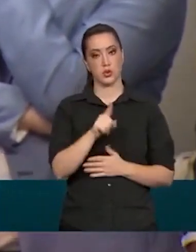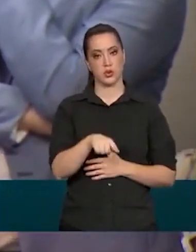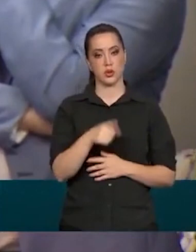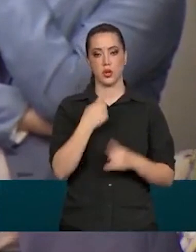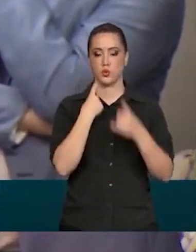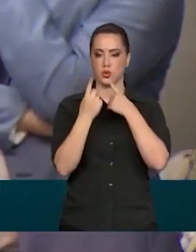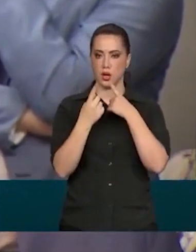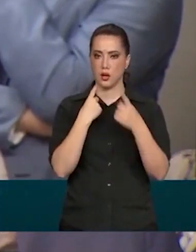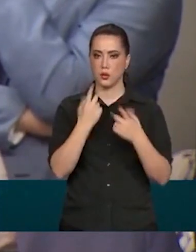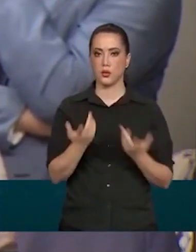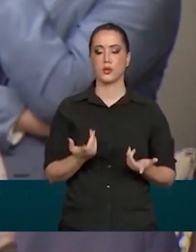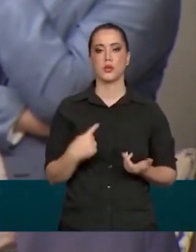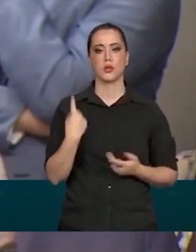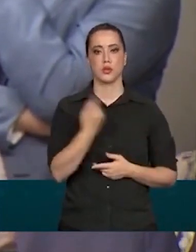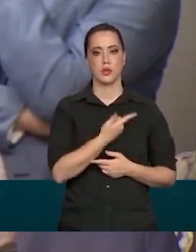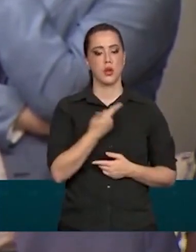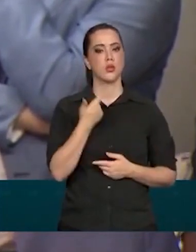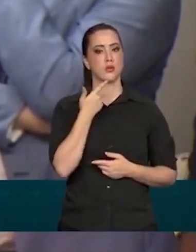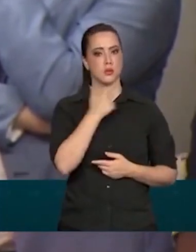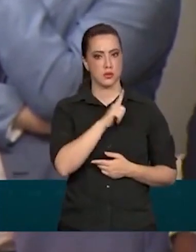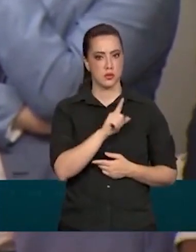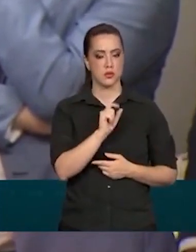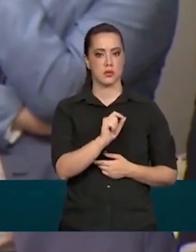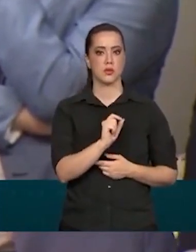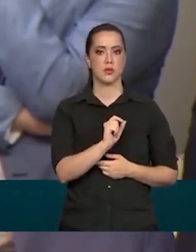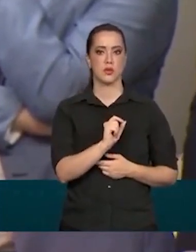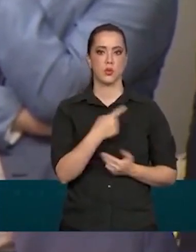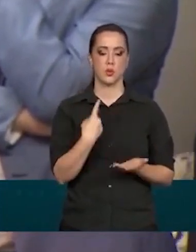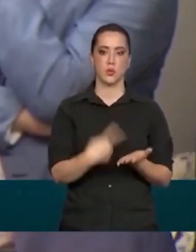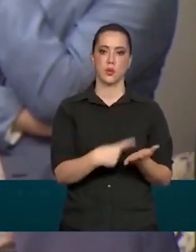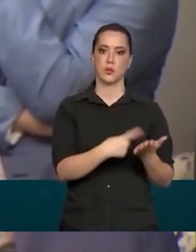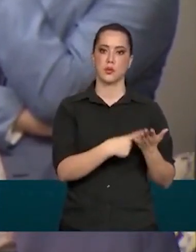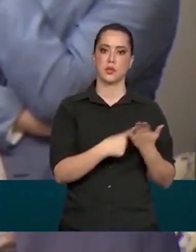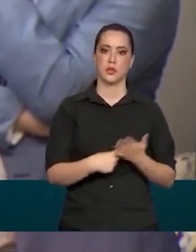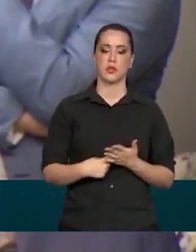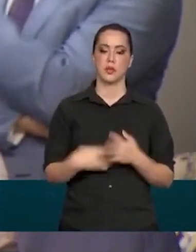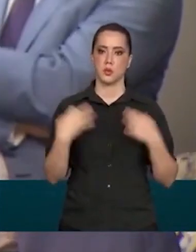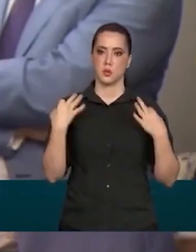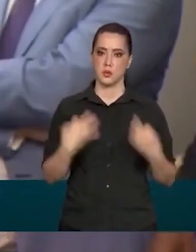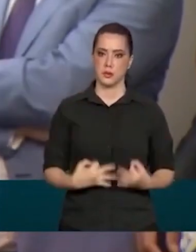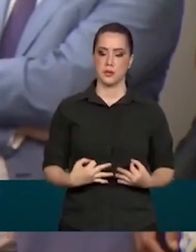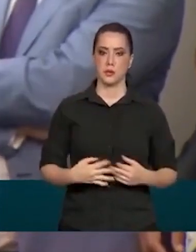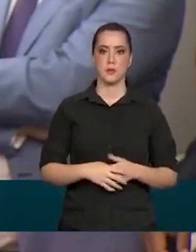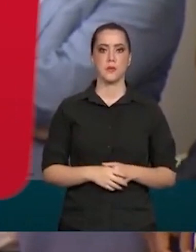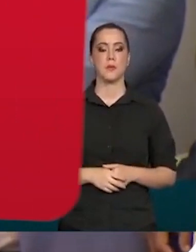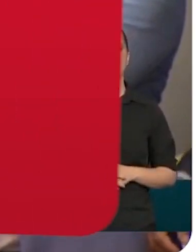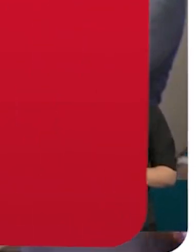diálogo que vamos encontrar a pactuação e a dosagem certa.